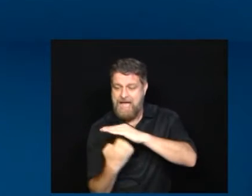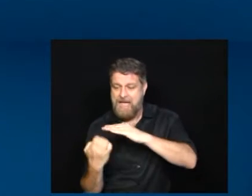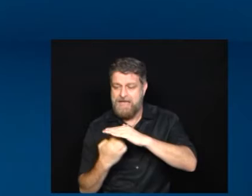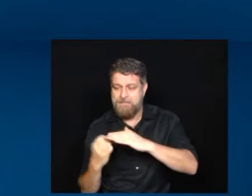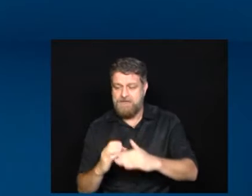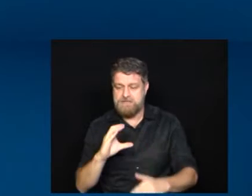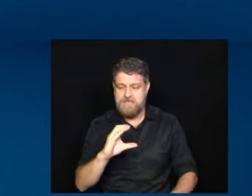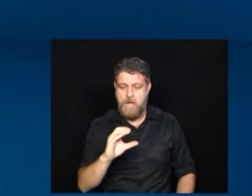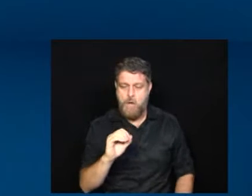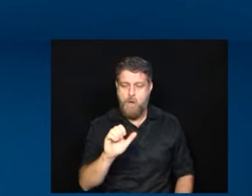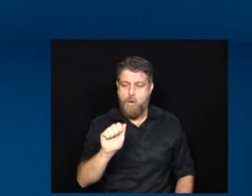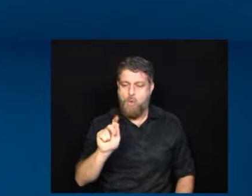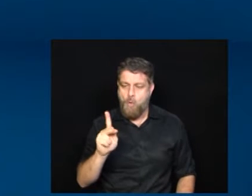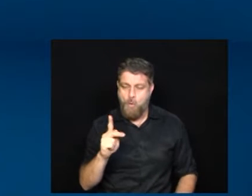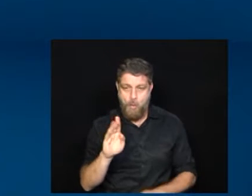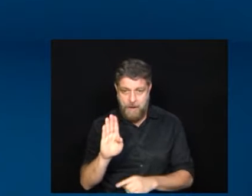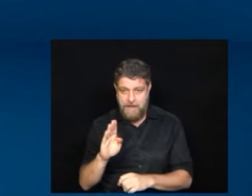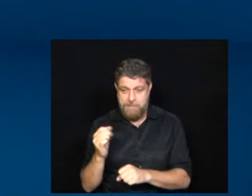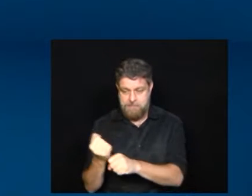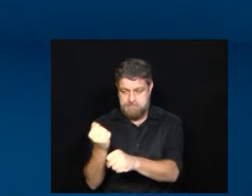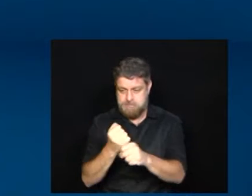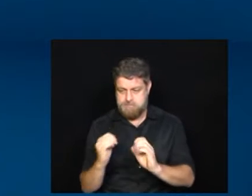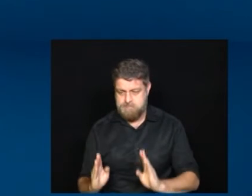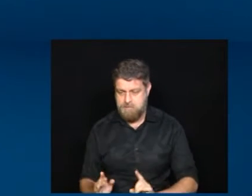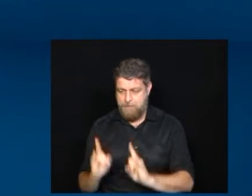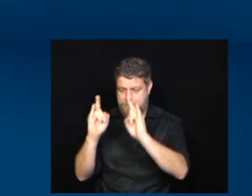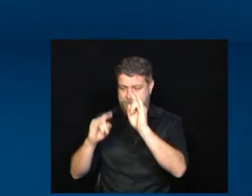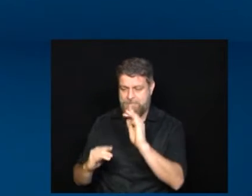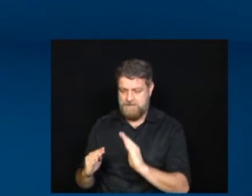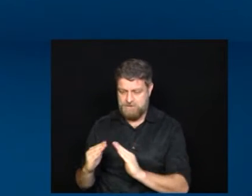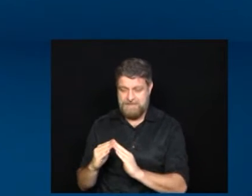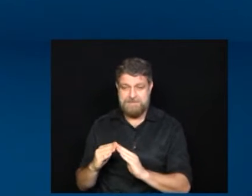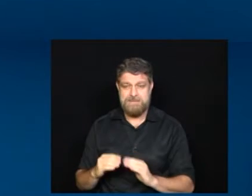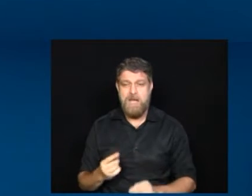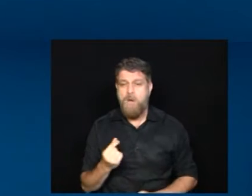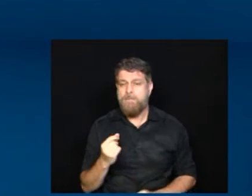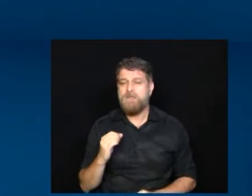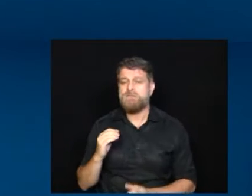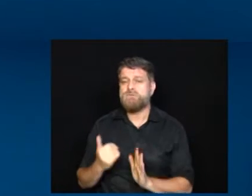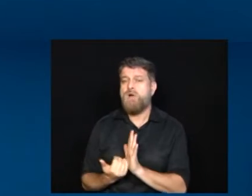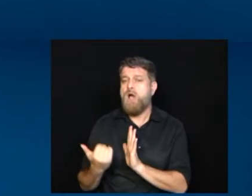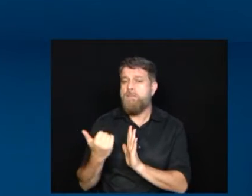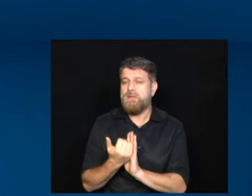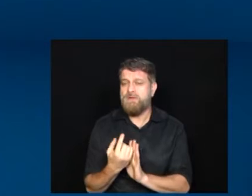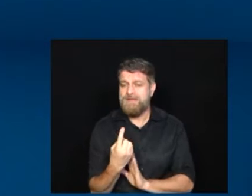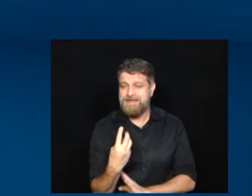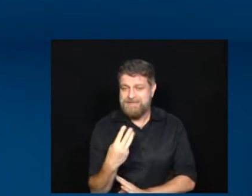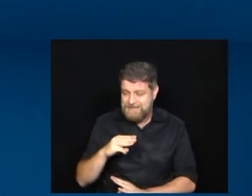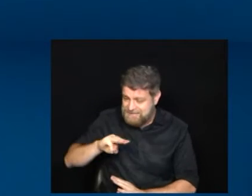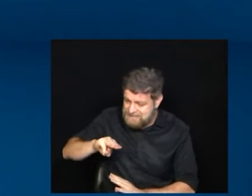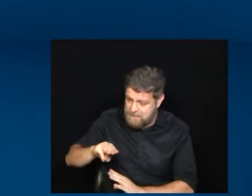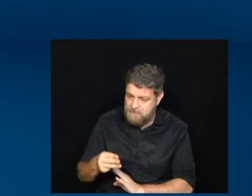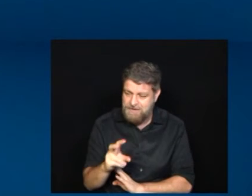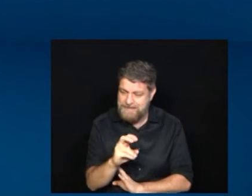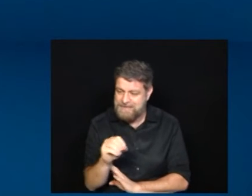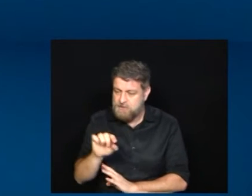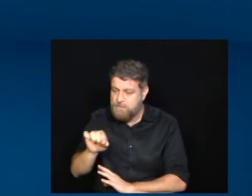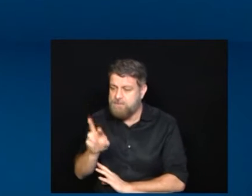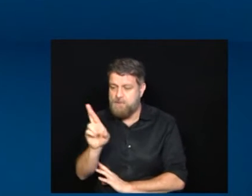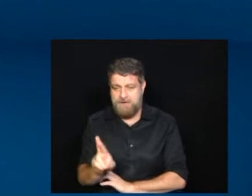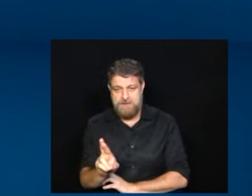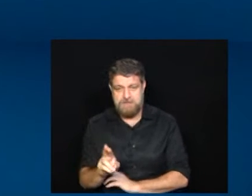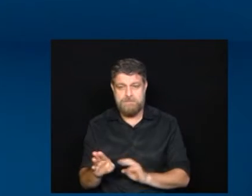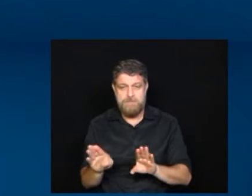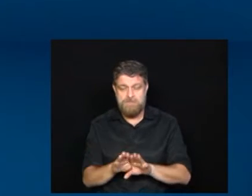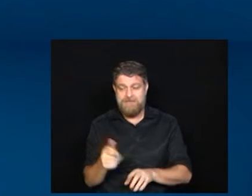a Companhia de Habitação Popular de Campinas. O valor do aumento de capital é de 13,5 milhões de reais.